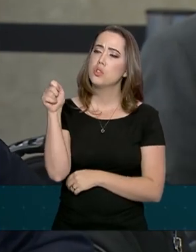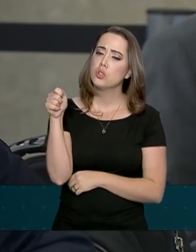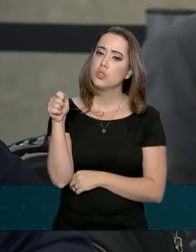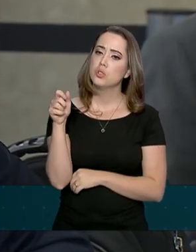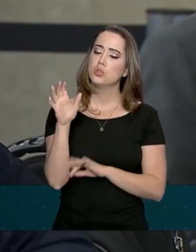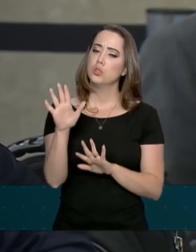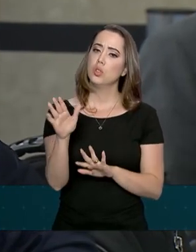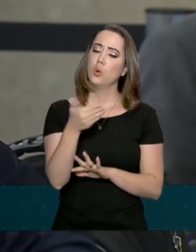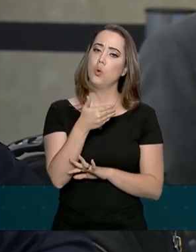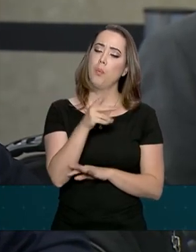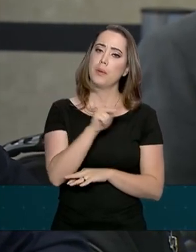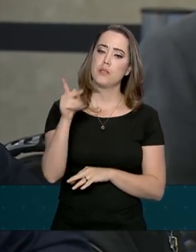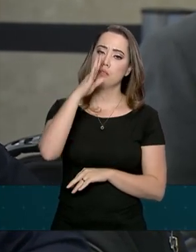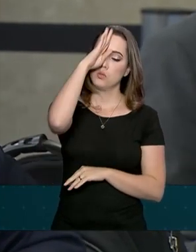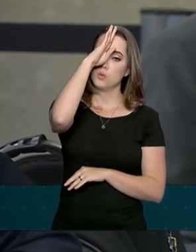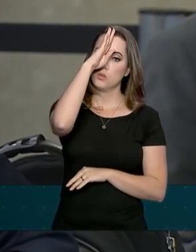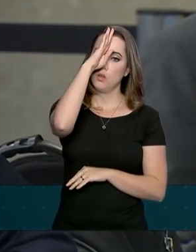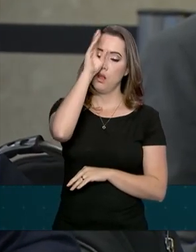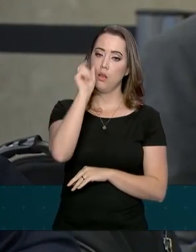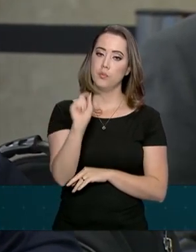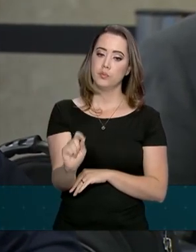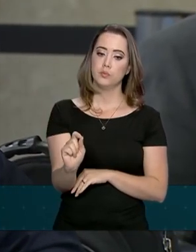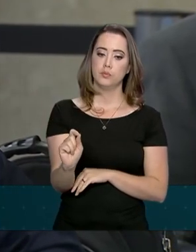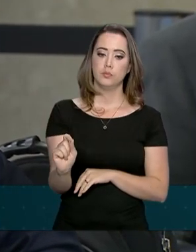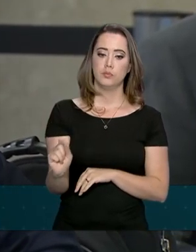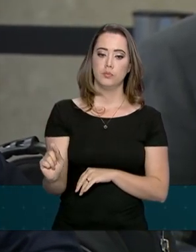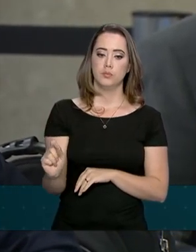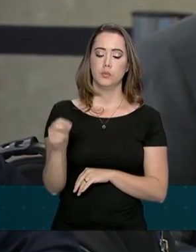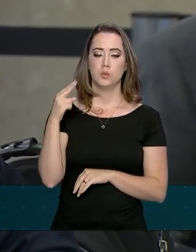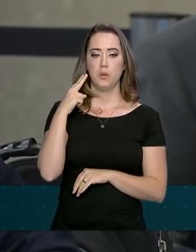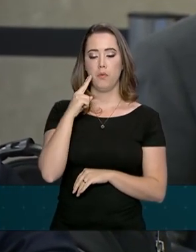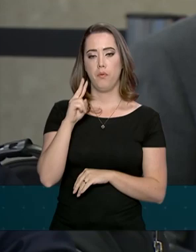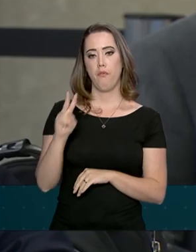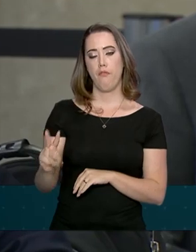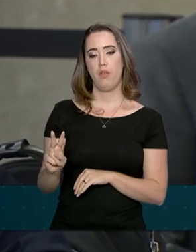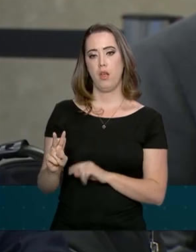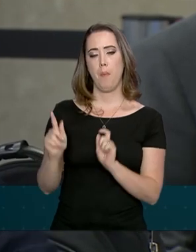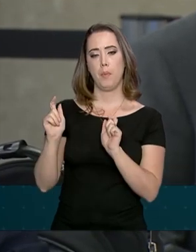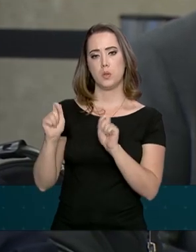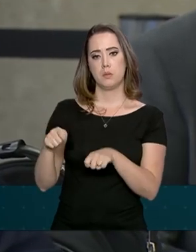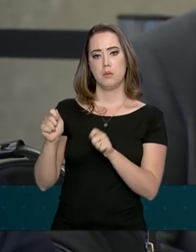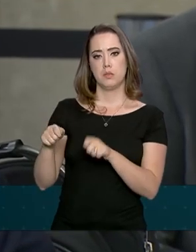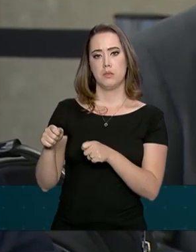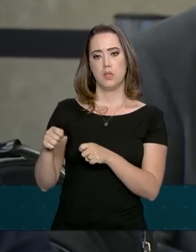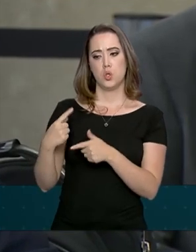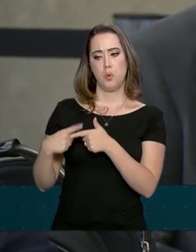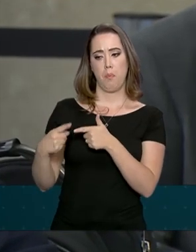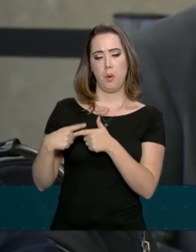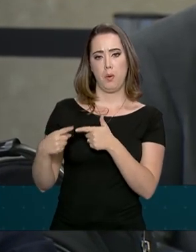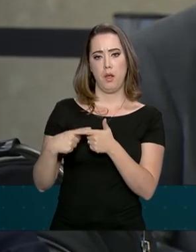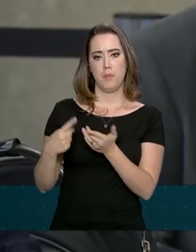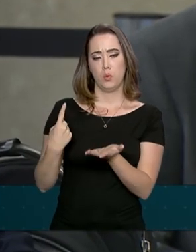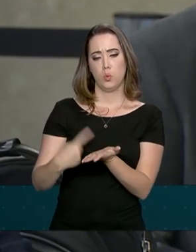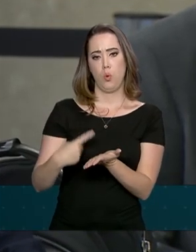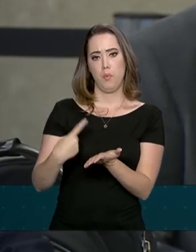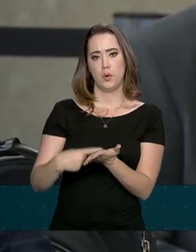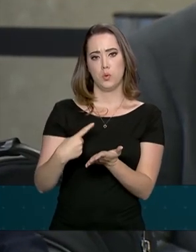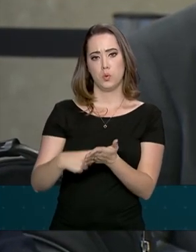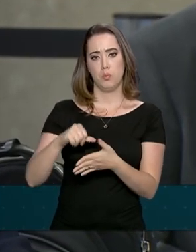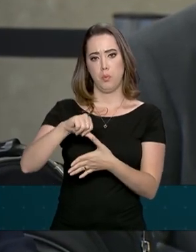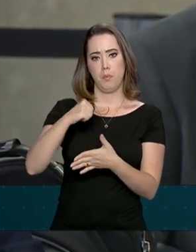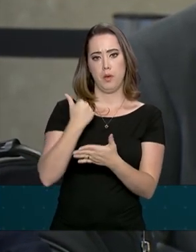é o presente bolsonaro ele vê alguma possibilidade de ameaça o acordo